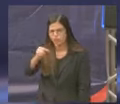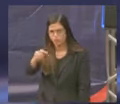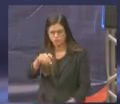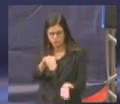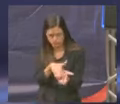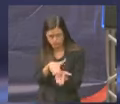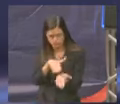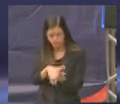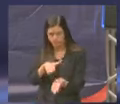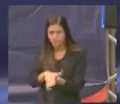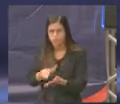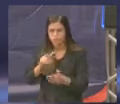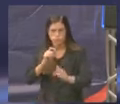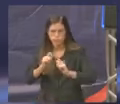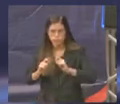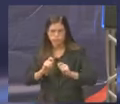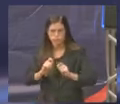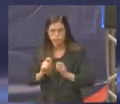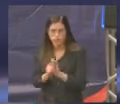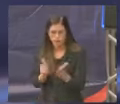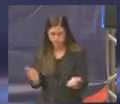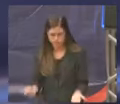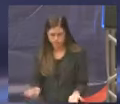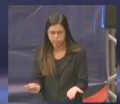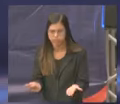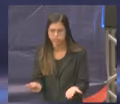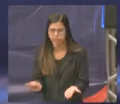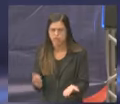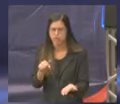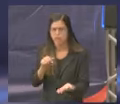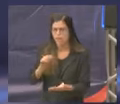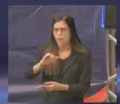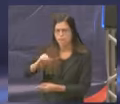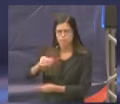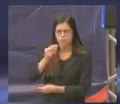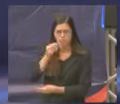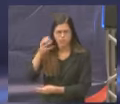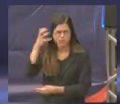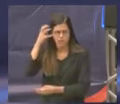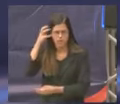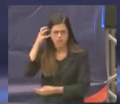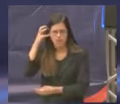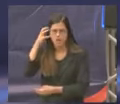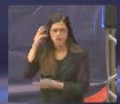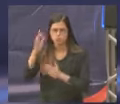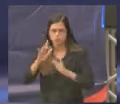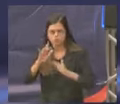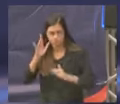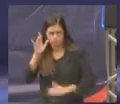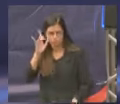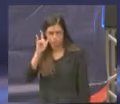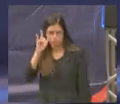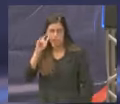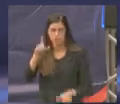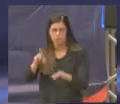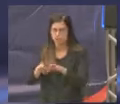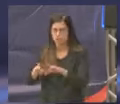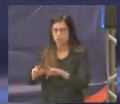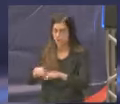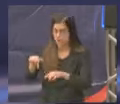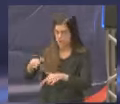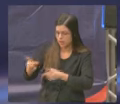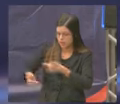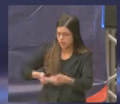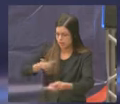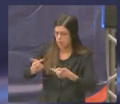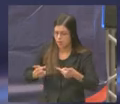impresso, é aproveitada na rádio, é aproveitada no Instagram. É dizer, ele está trabalhando